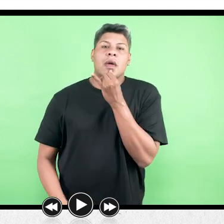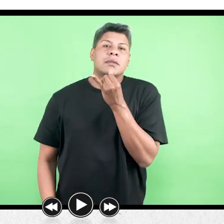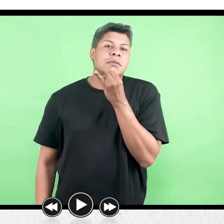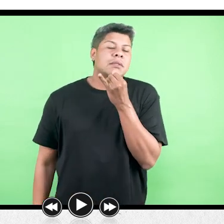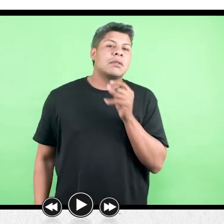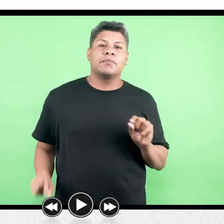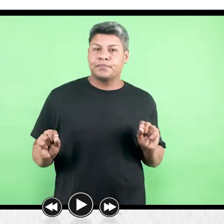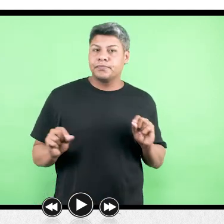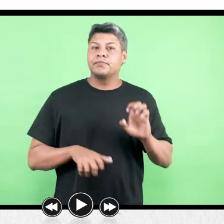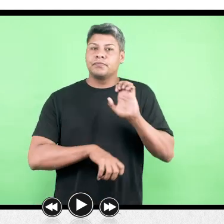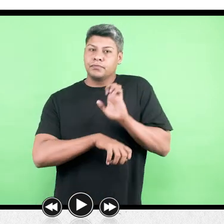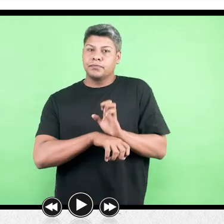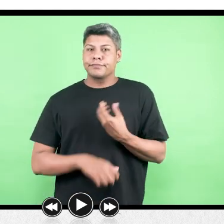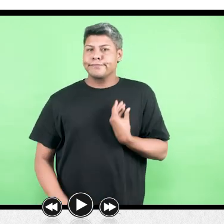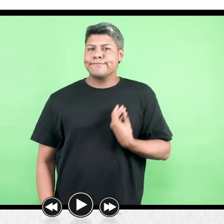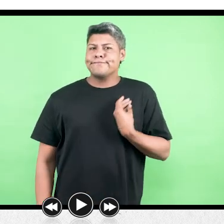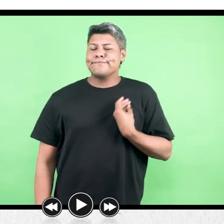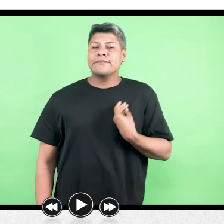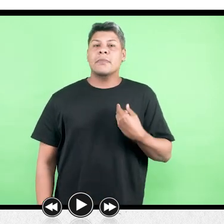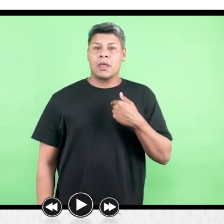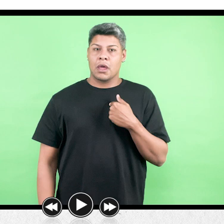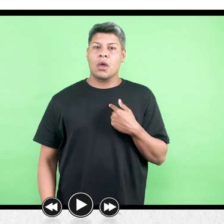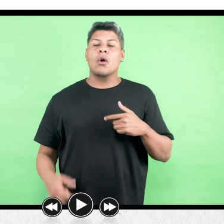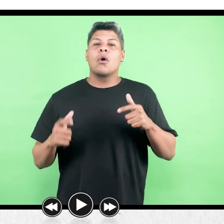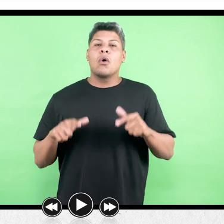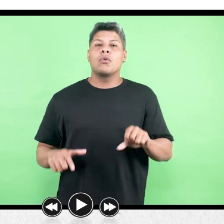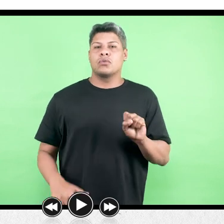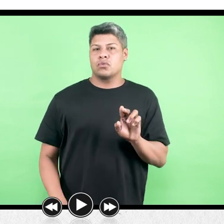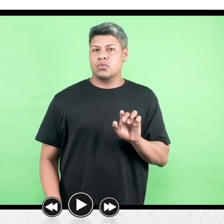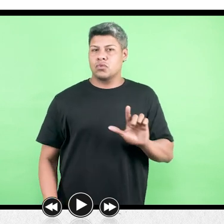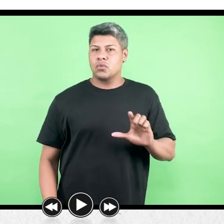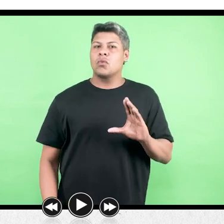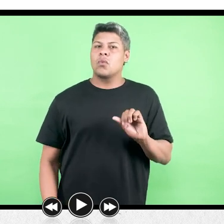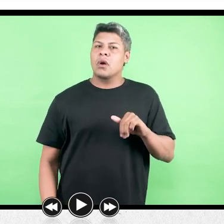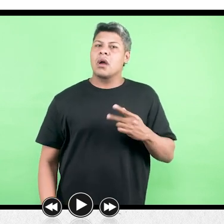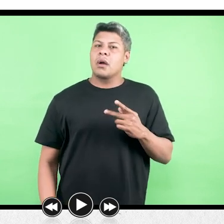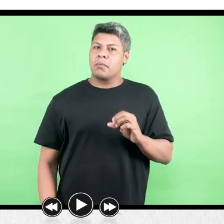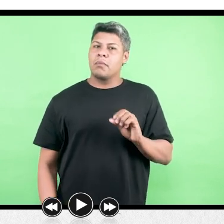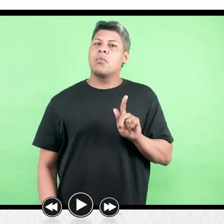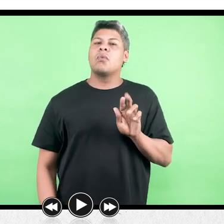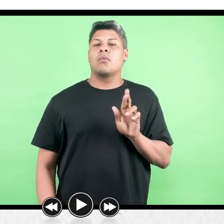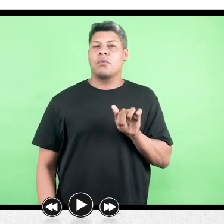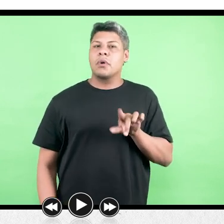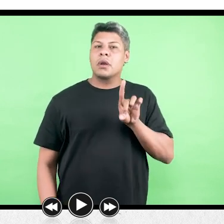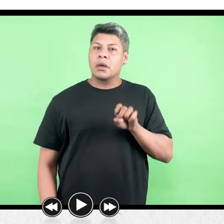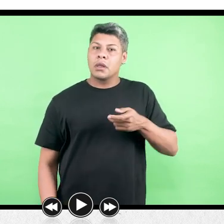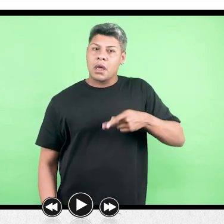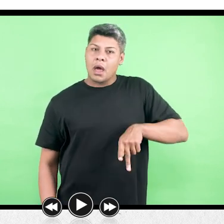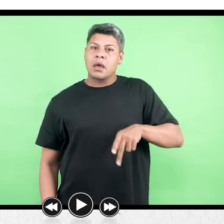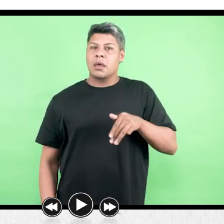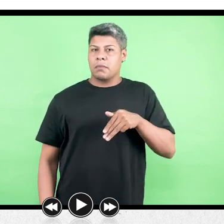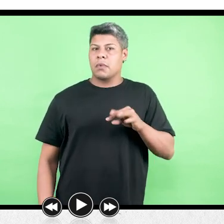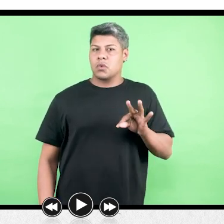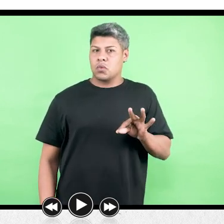exemplo aqui no estado onde eu moro. Eu sou uma sulista que mora há anos em Campo Grande, Mato Grosso do Sul, e aqui em Mato Grosso do